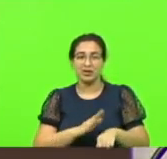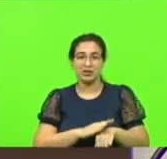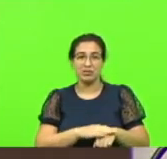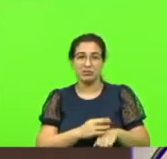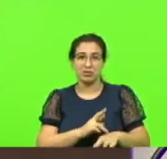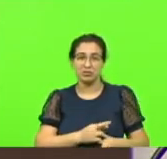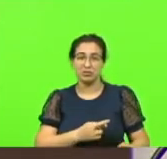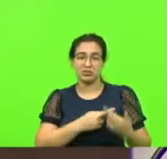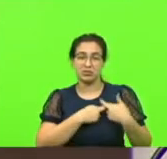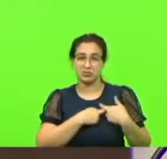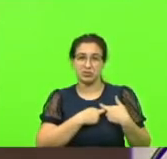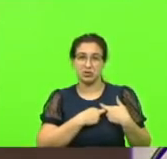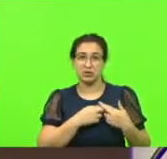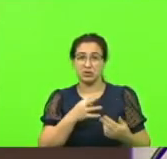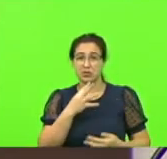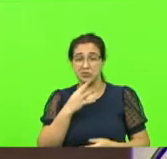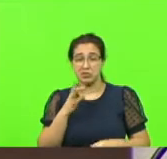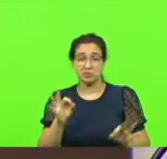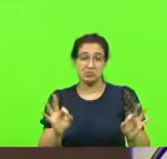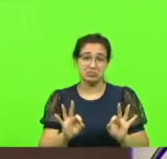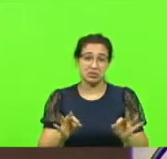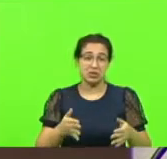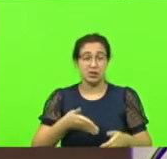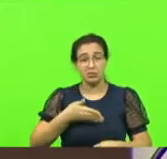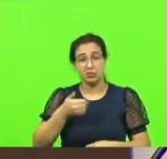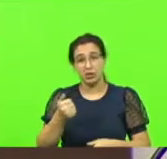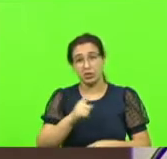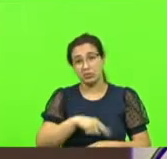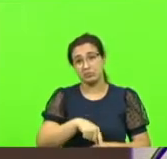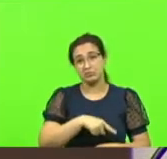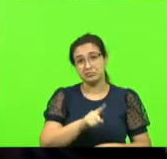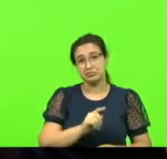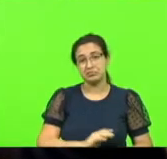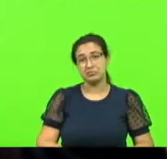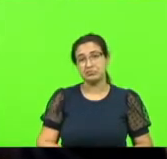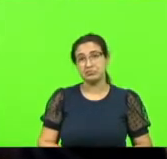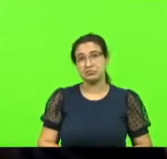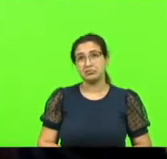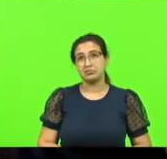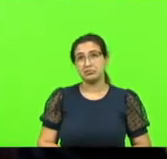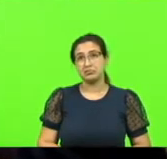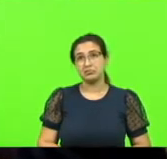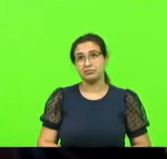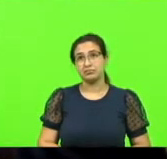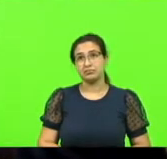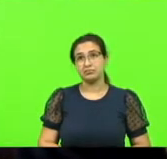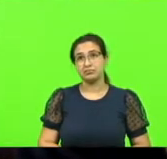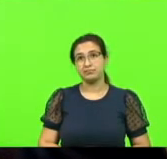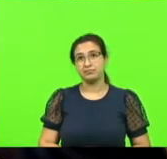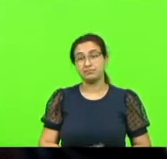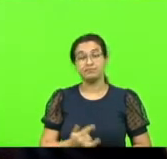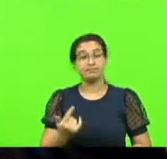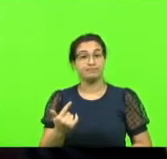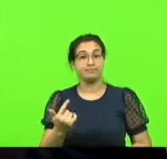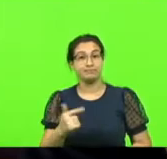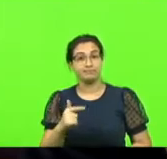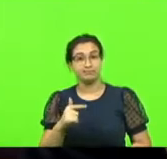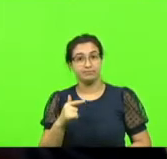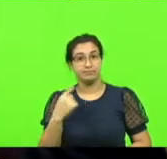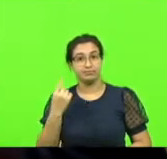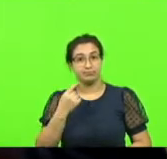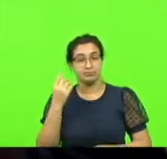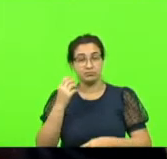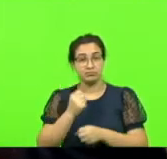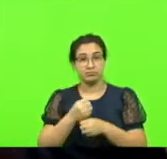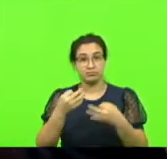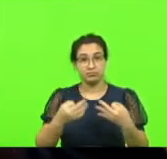tem conhecimento, eu acho melhor a gente sustar. Presidente. Infelizmente, nós não temos quórum, então a matéria vai ser